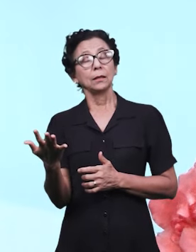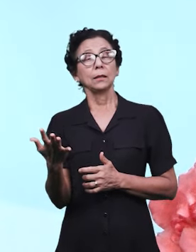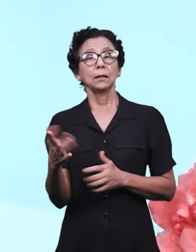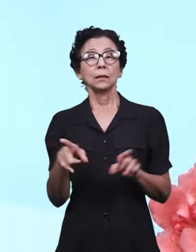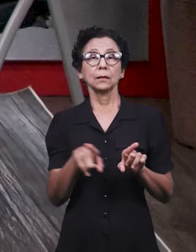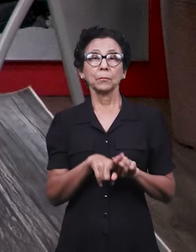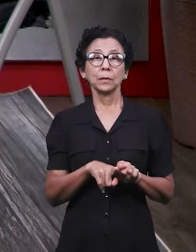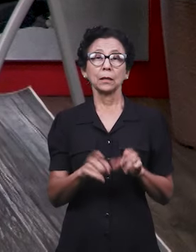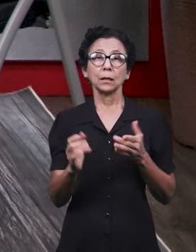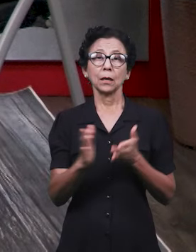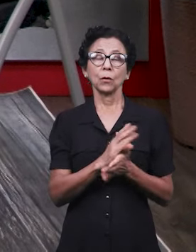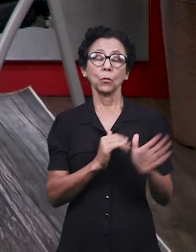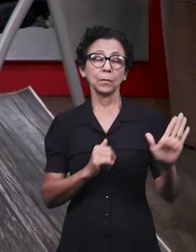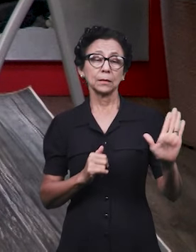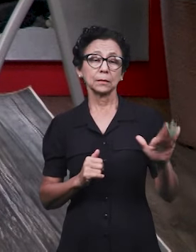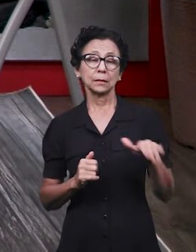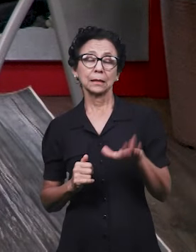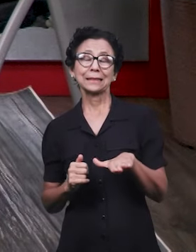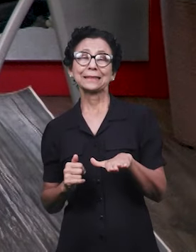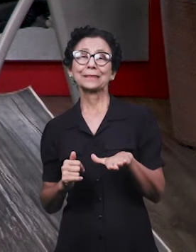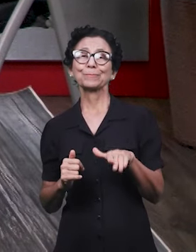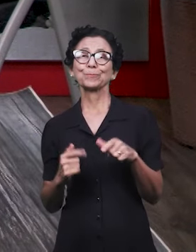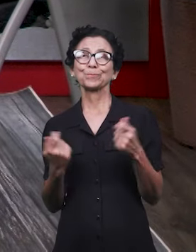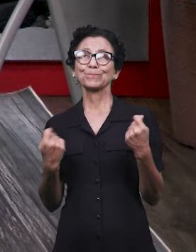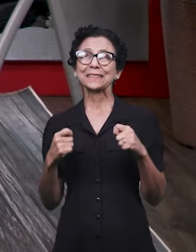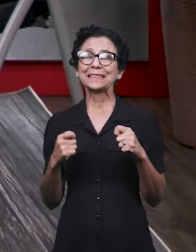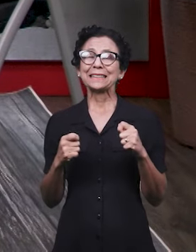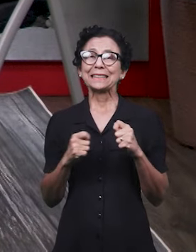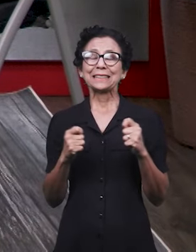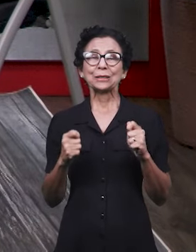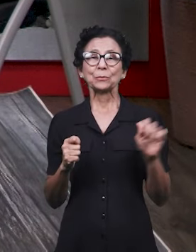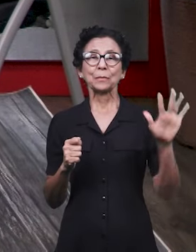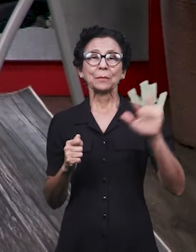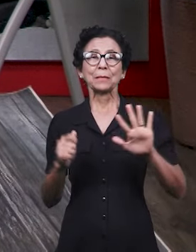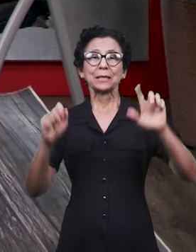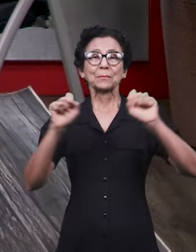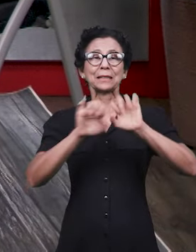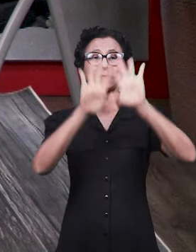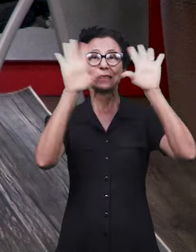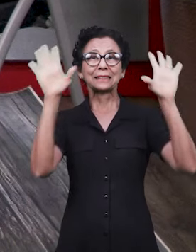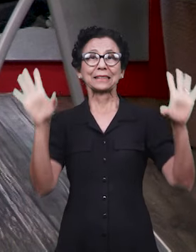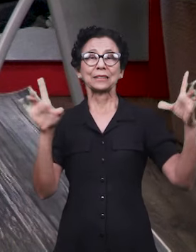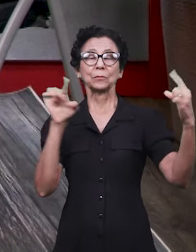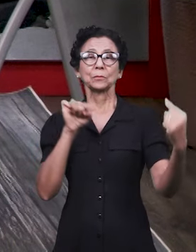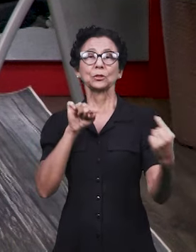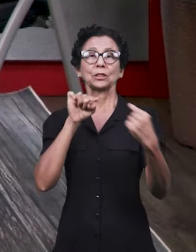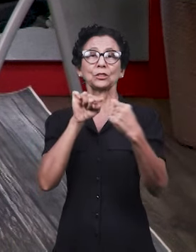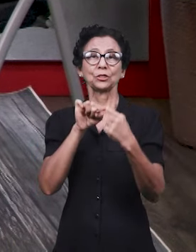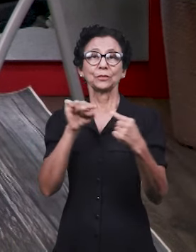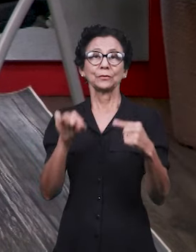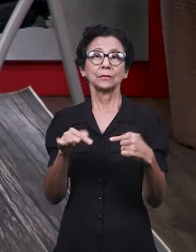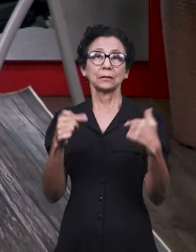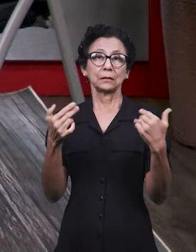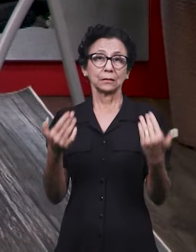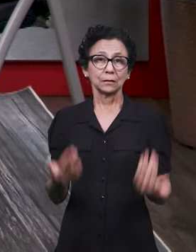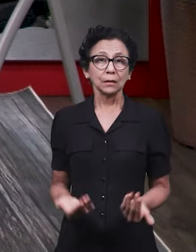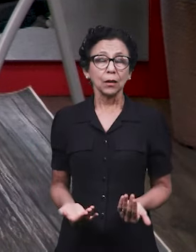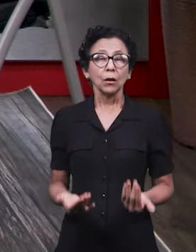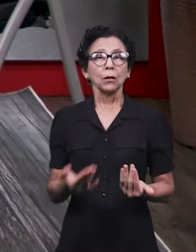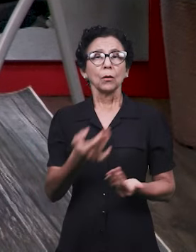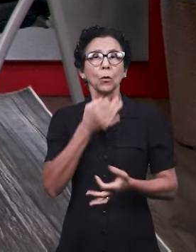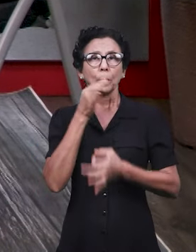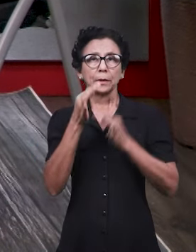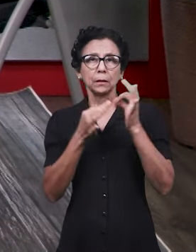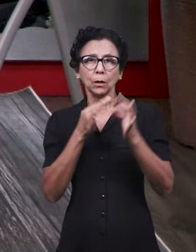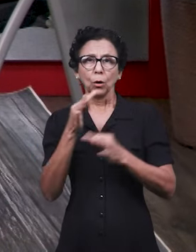algumas crianças que necessitam de uma imagem mais clara, sim, mais objetiva. Então, nós também temos essas